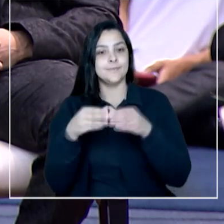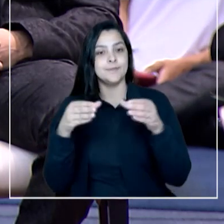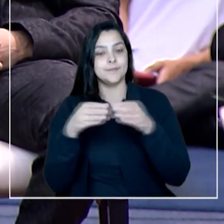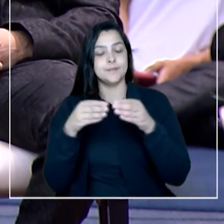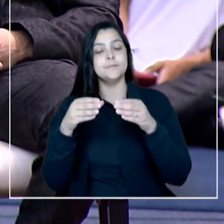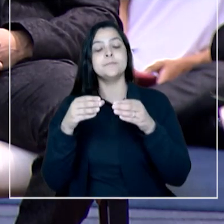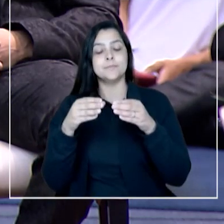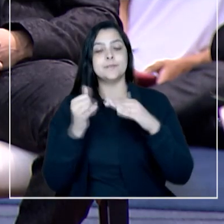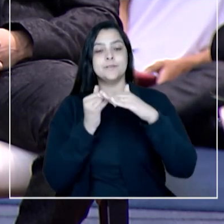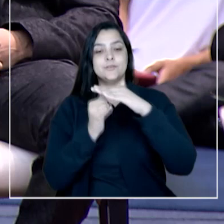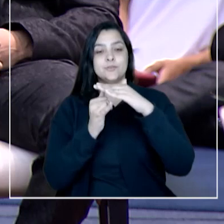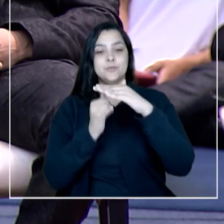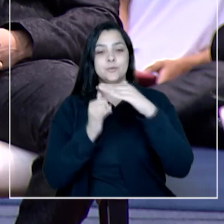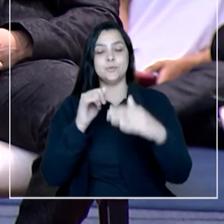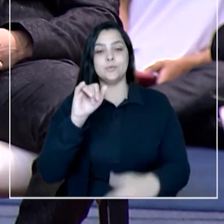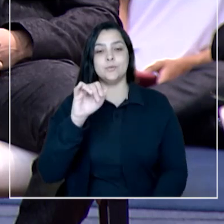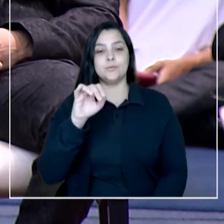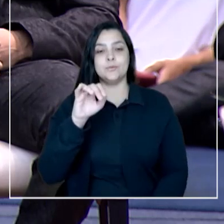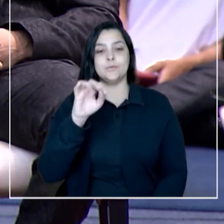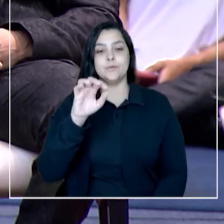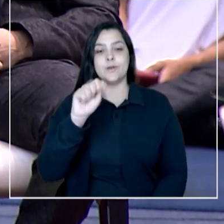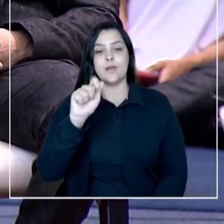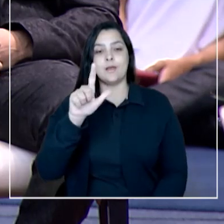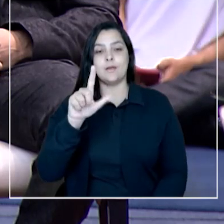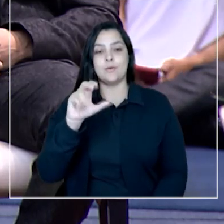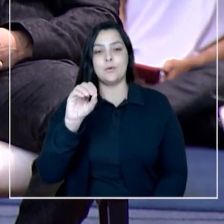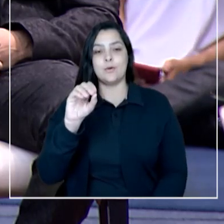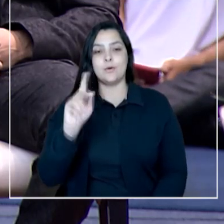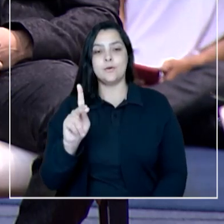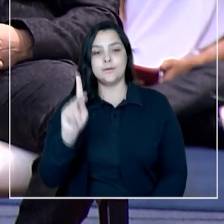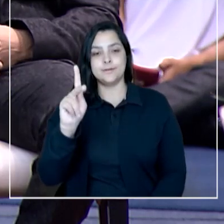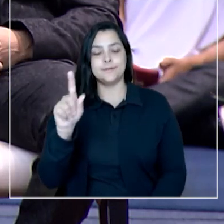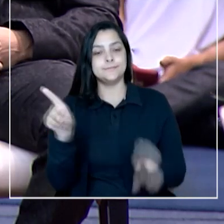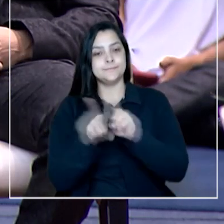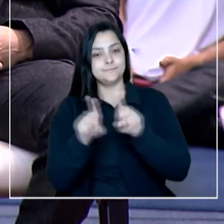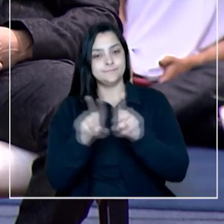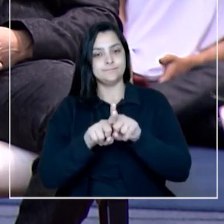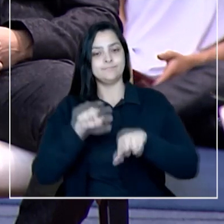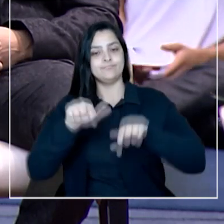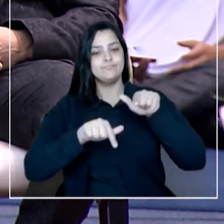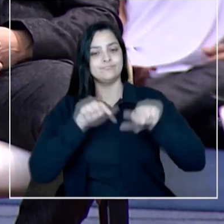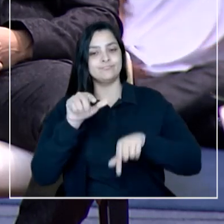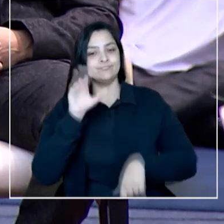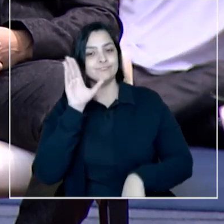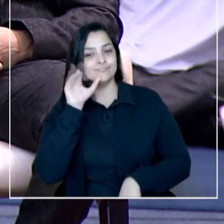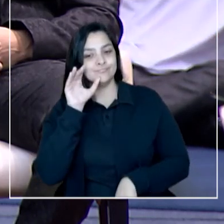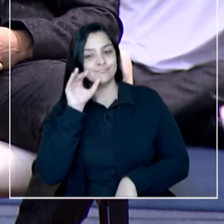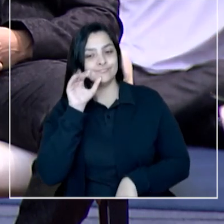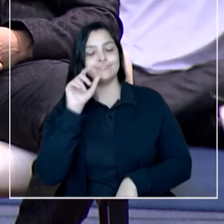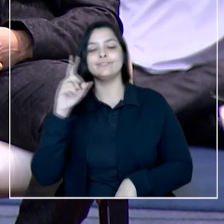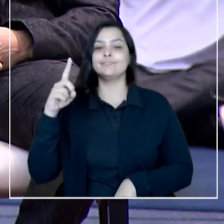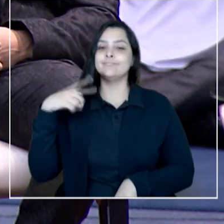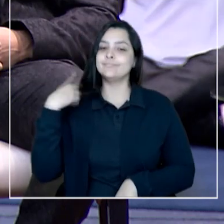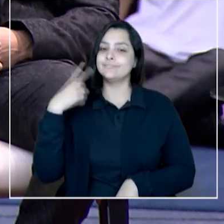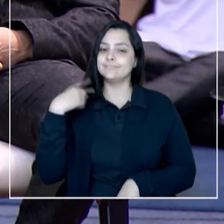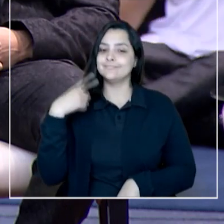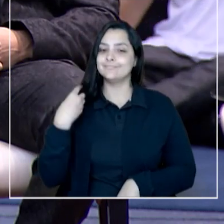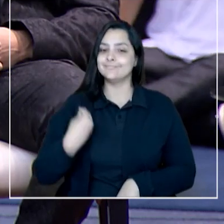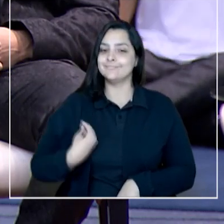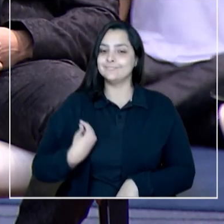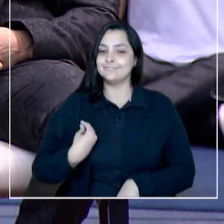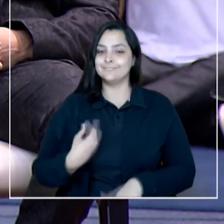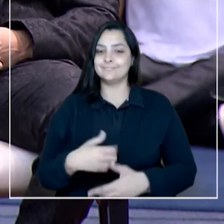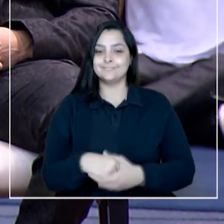Alok. E, claro, cumprimento as servidoras, servidores, advogados que estão aqui, e